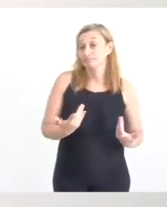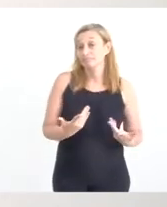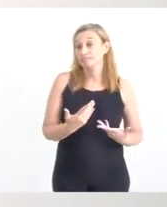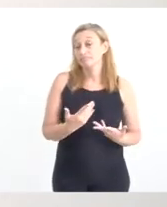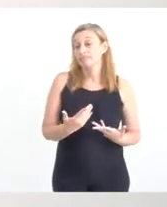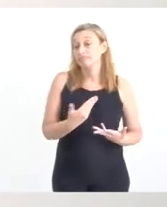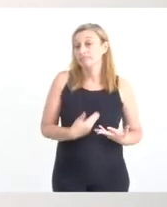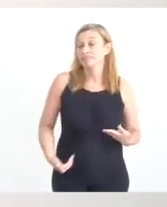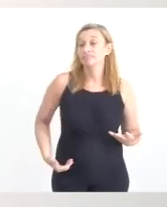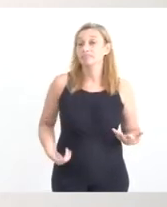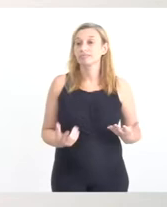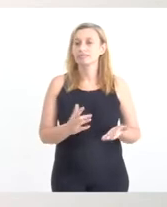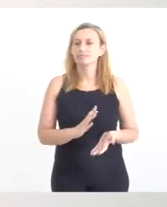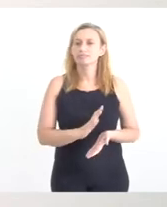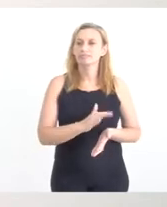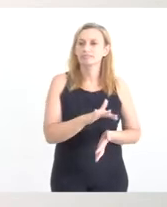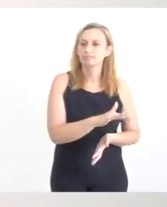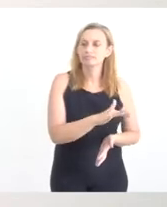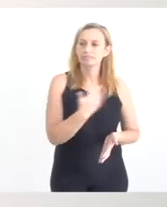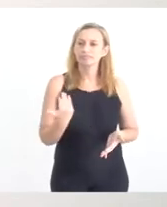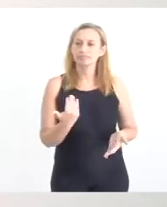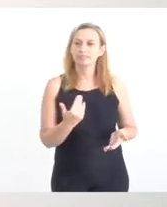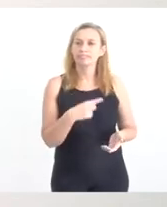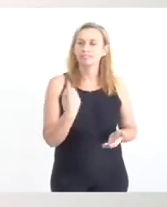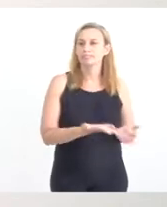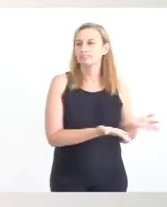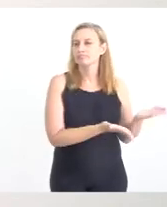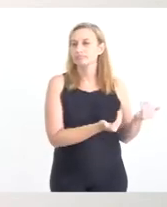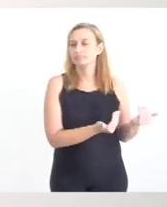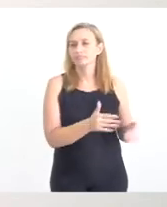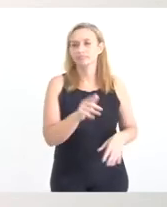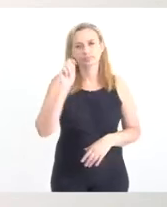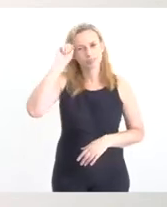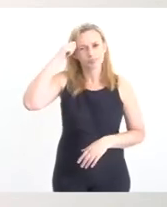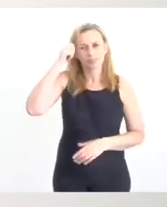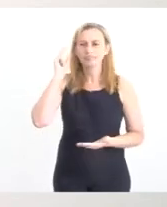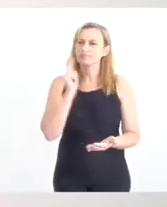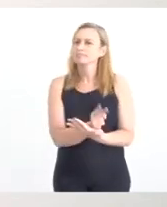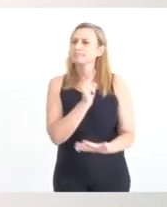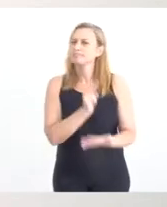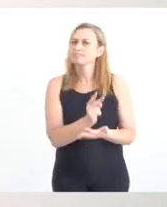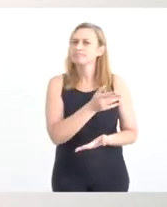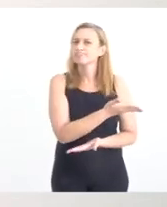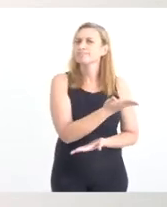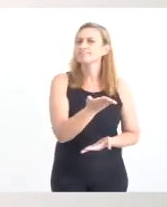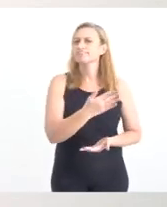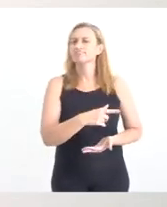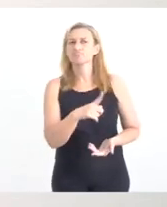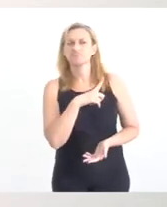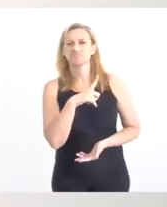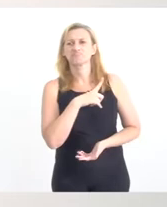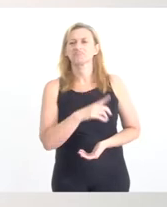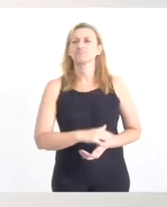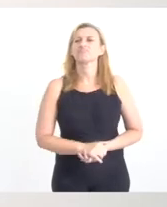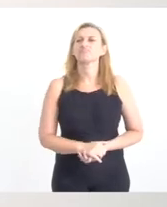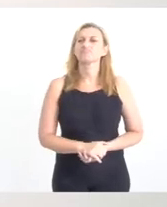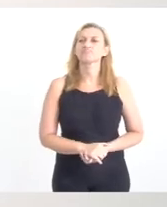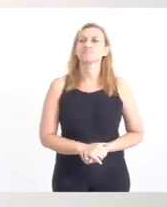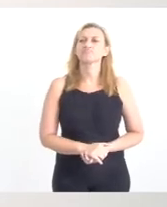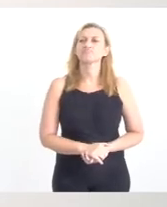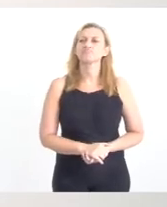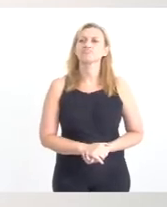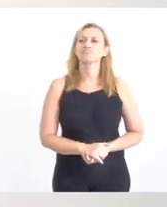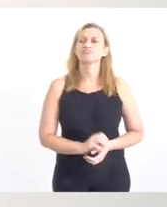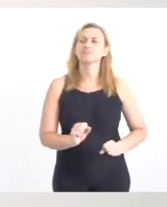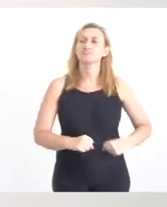terminar a nossa juventude preta mesmo que eles tenham como